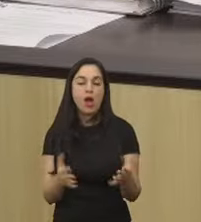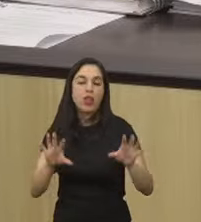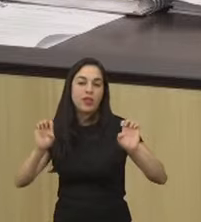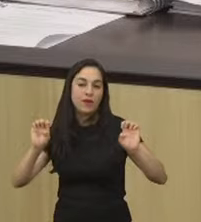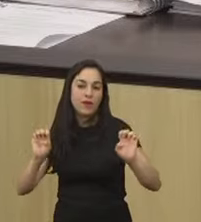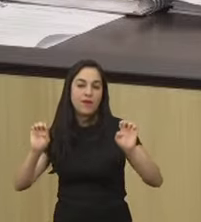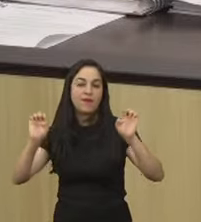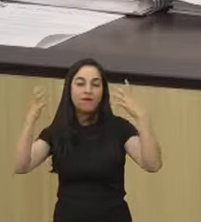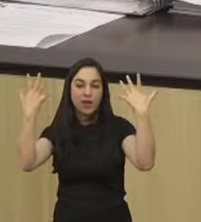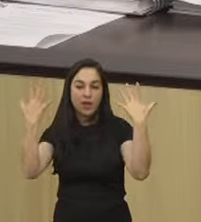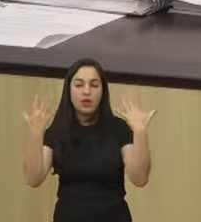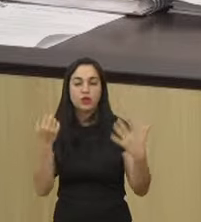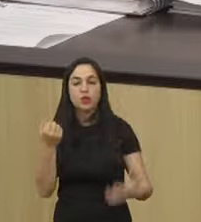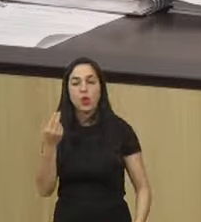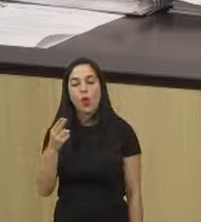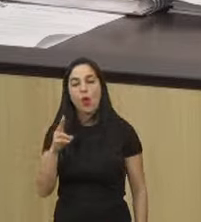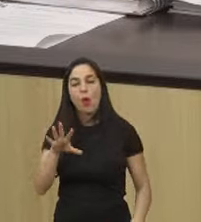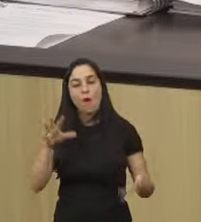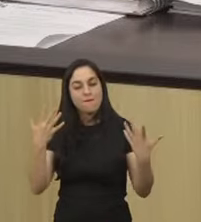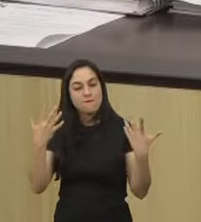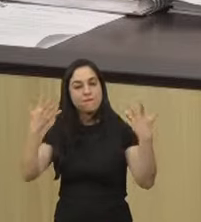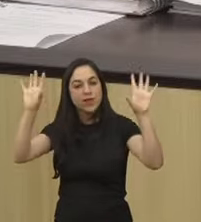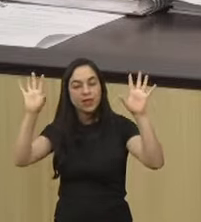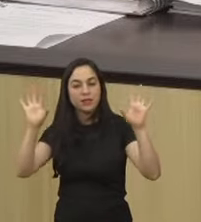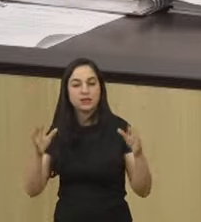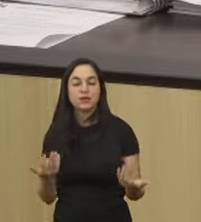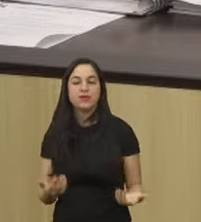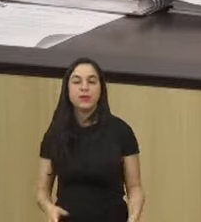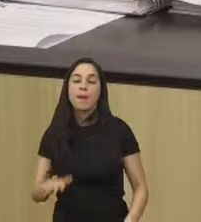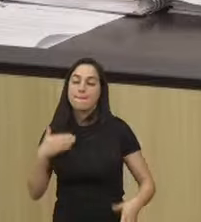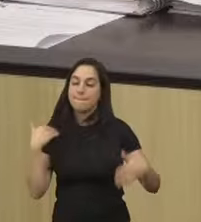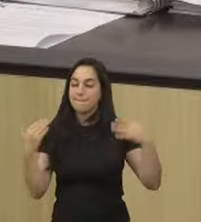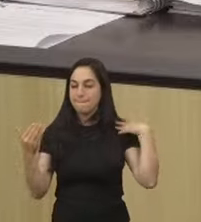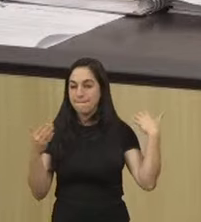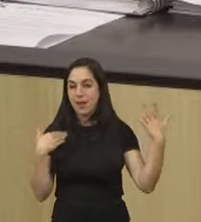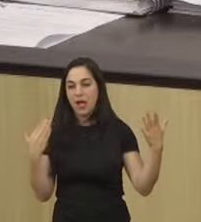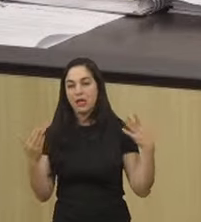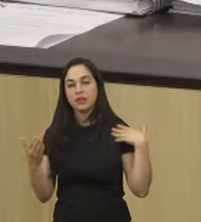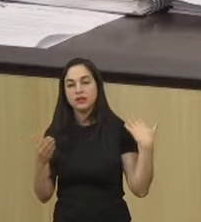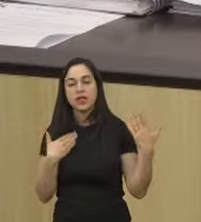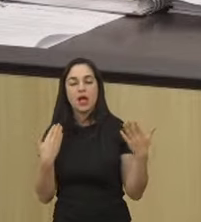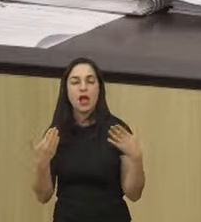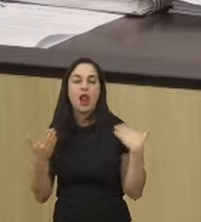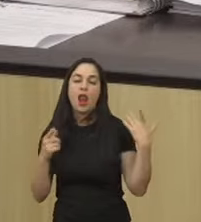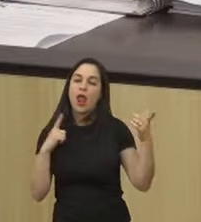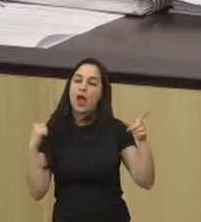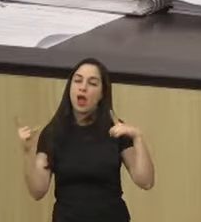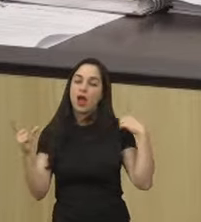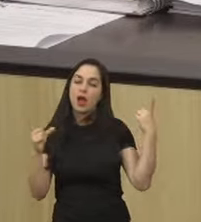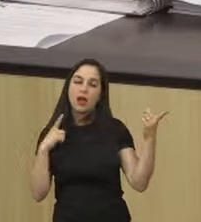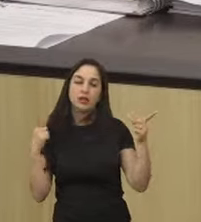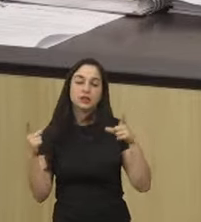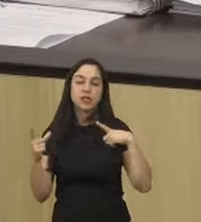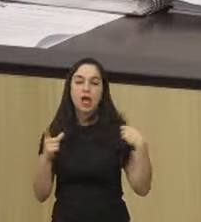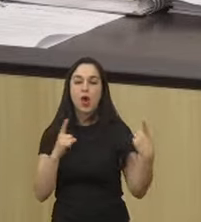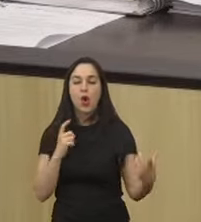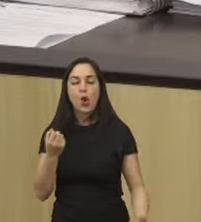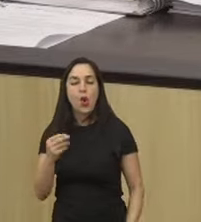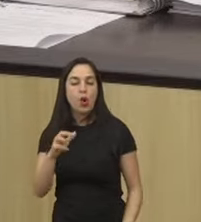festas tradicionais, passeios turísticos e de lazer, e outras atividades que tenham